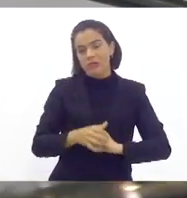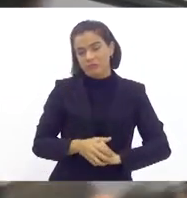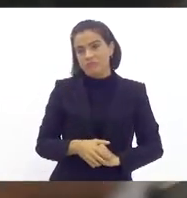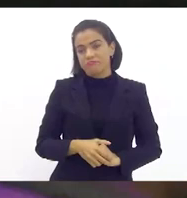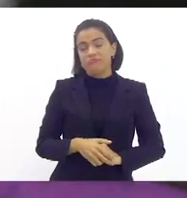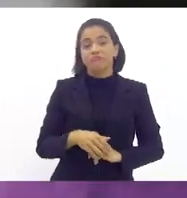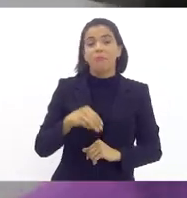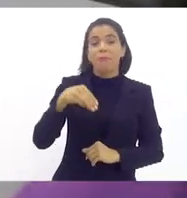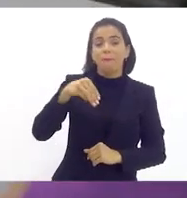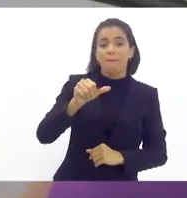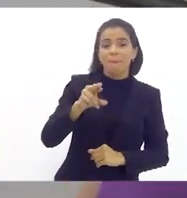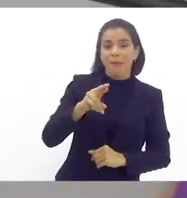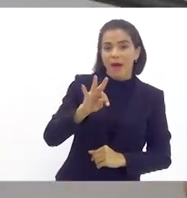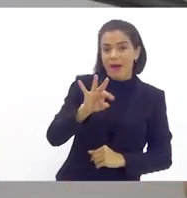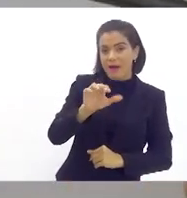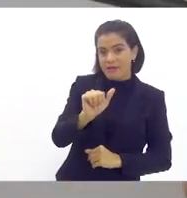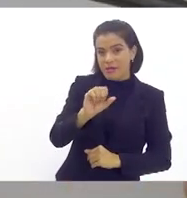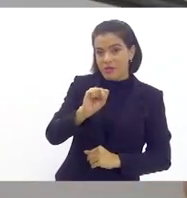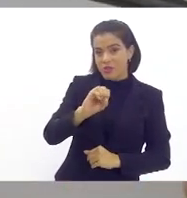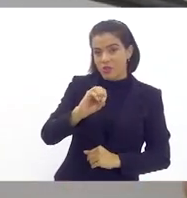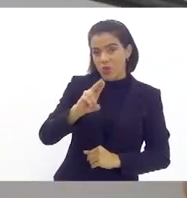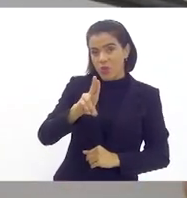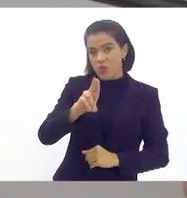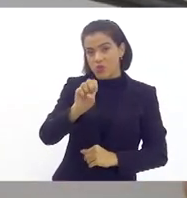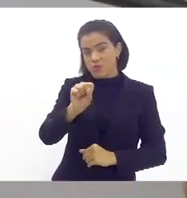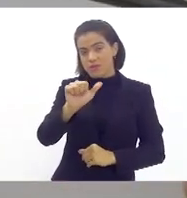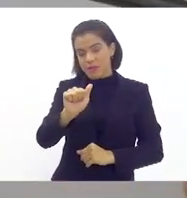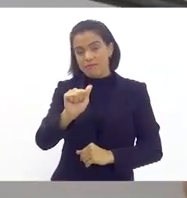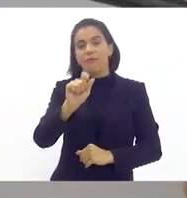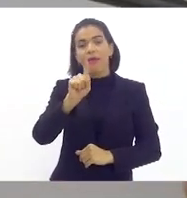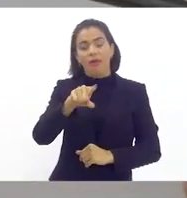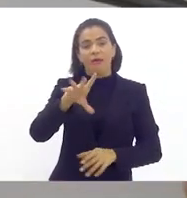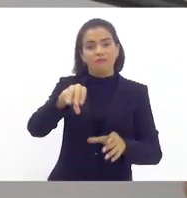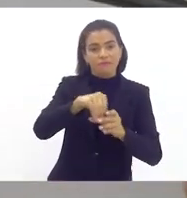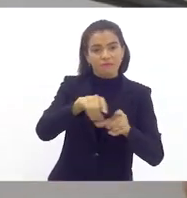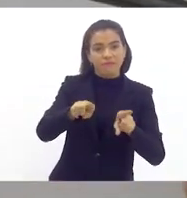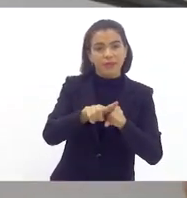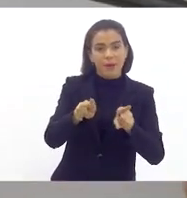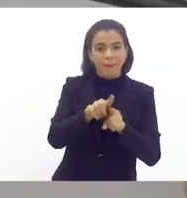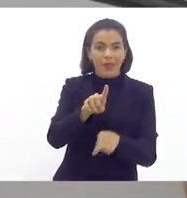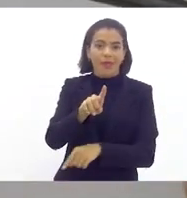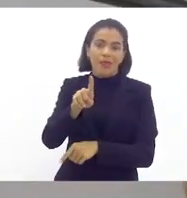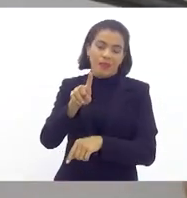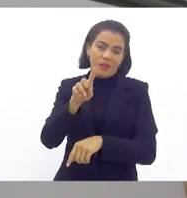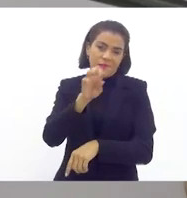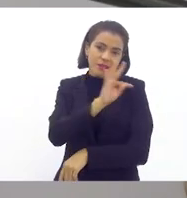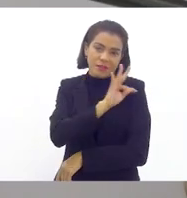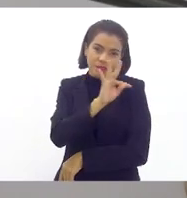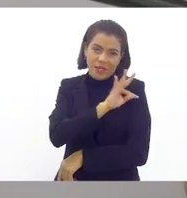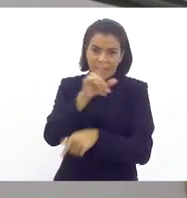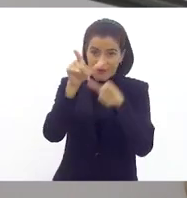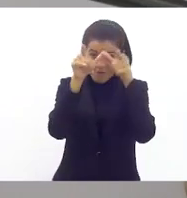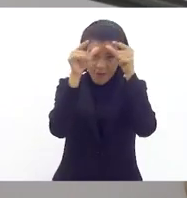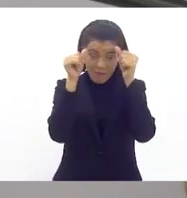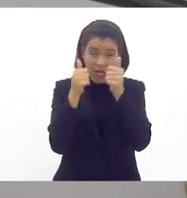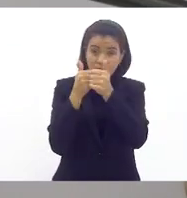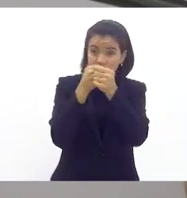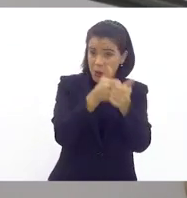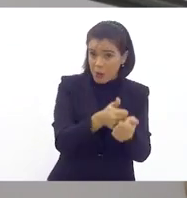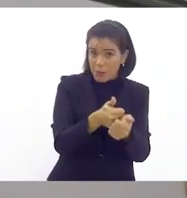A Marta de Souza, que é também técnica de enfermagem, que também está aqui acompanhando.